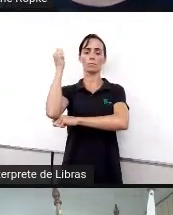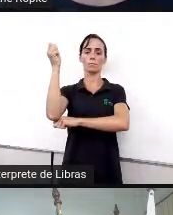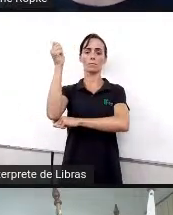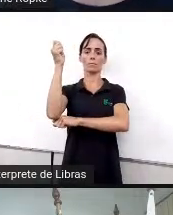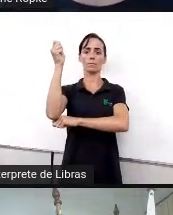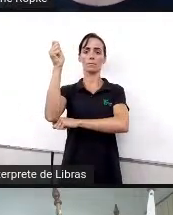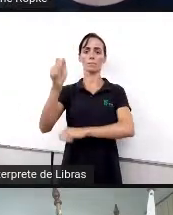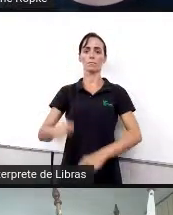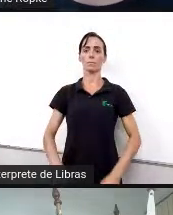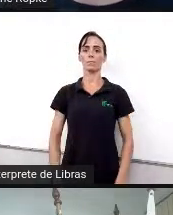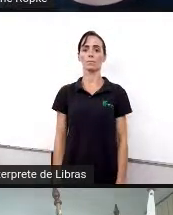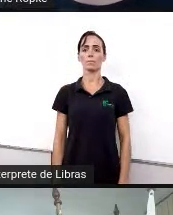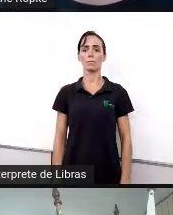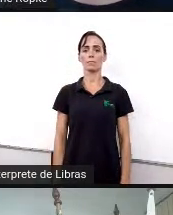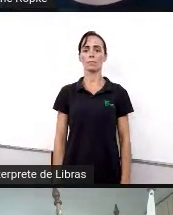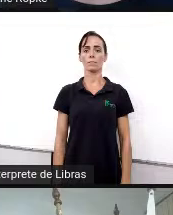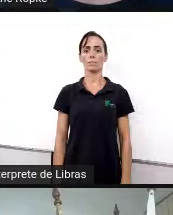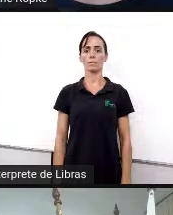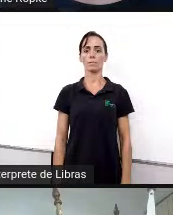Sul.